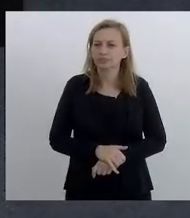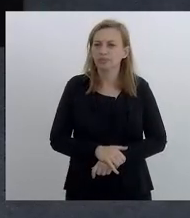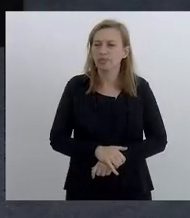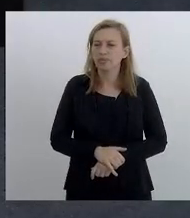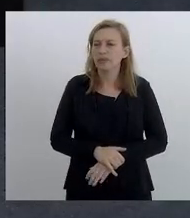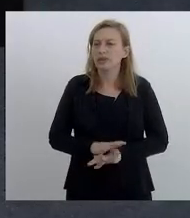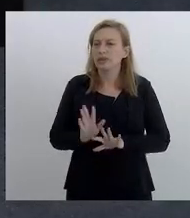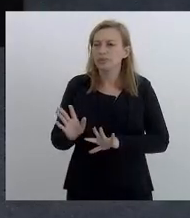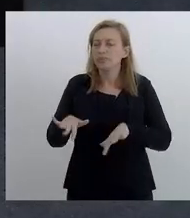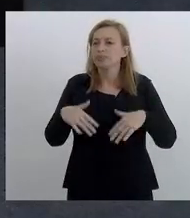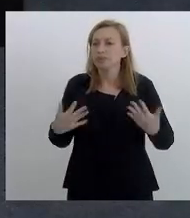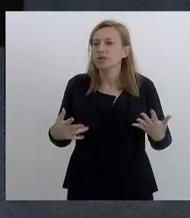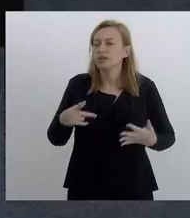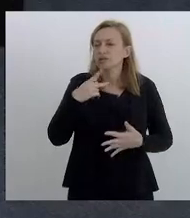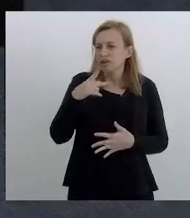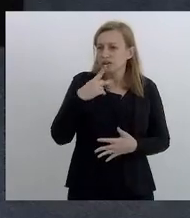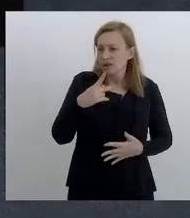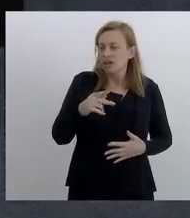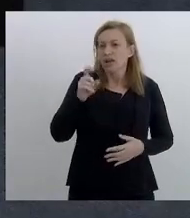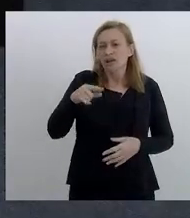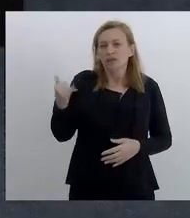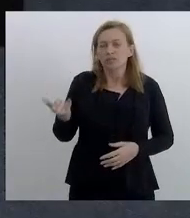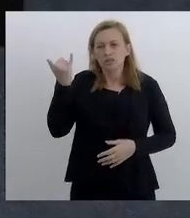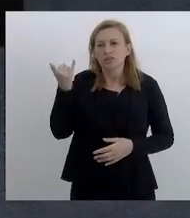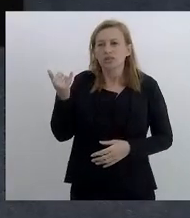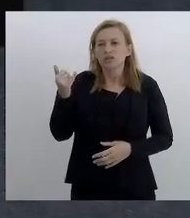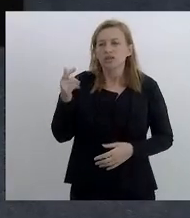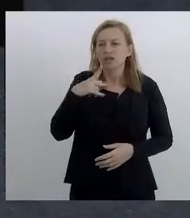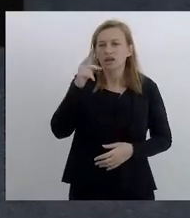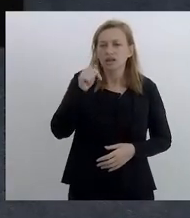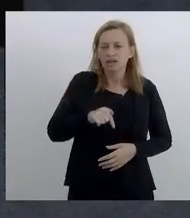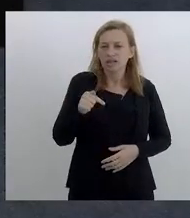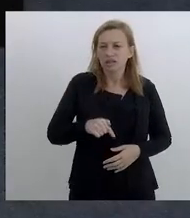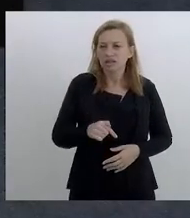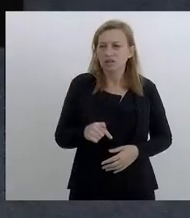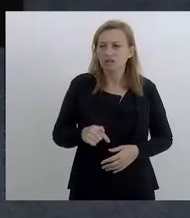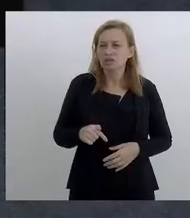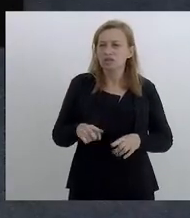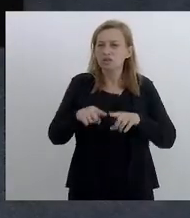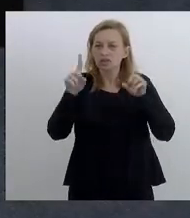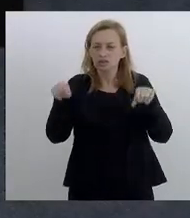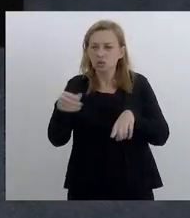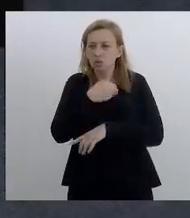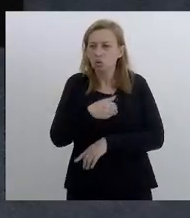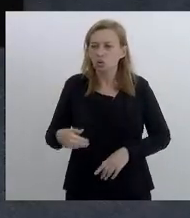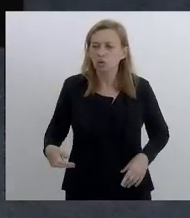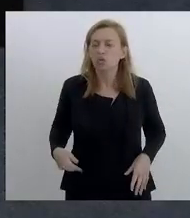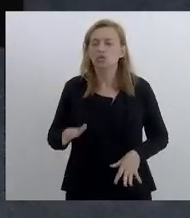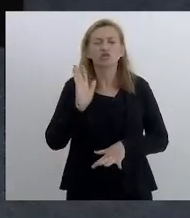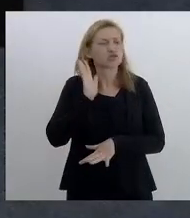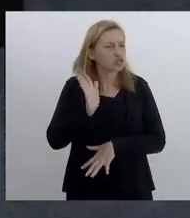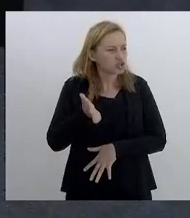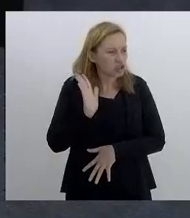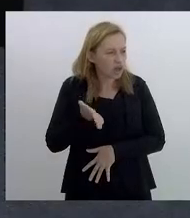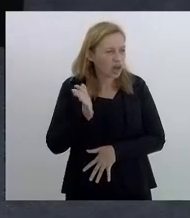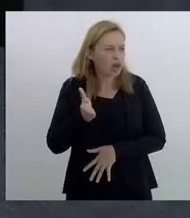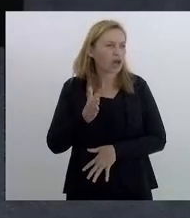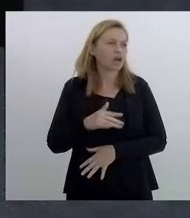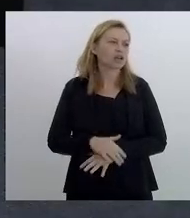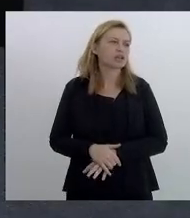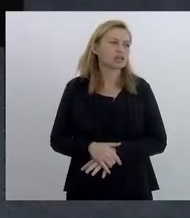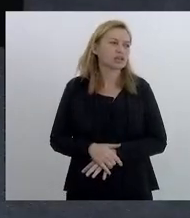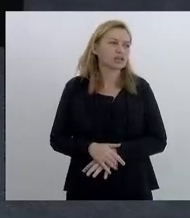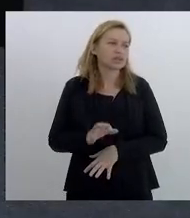para limpar a nossa área, é importante a gente colocar aqui que esses servidores já deveriam ter